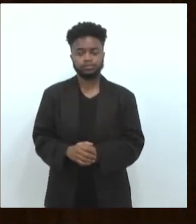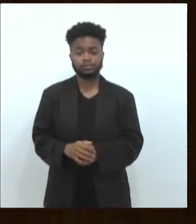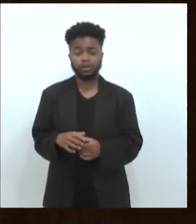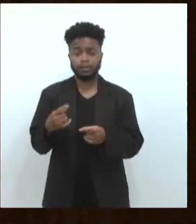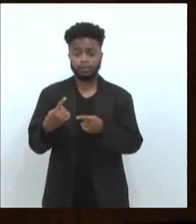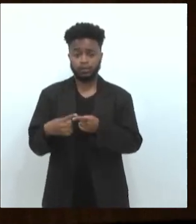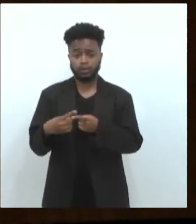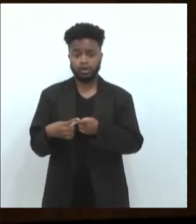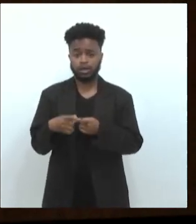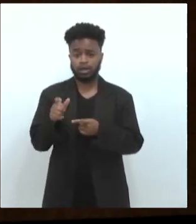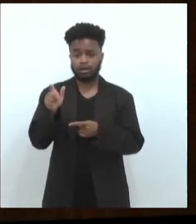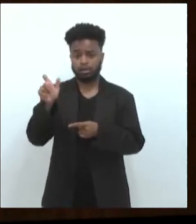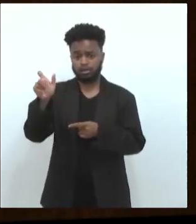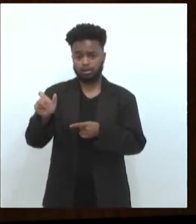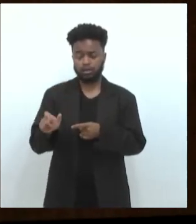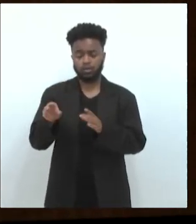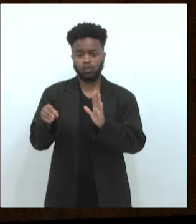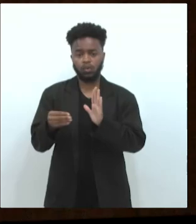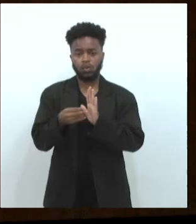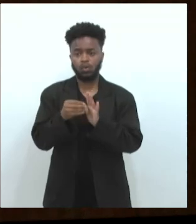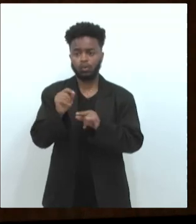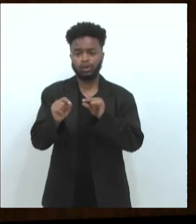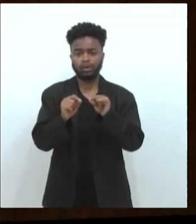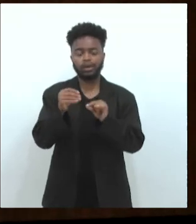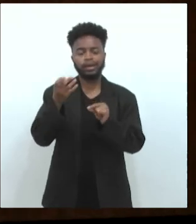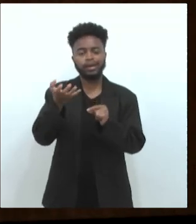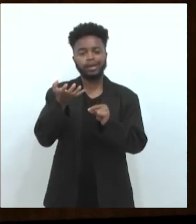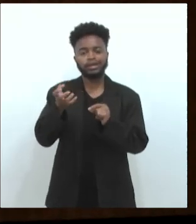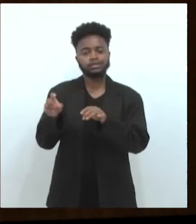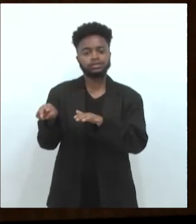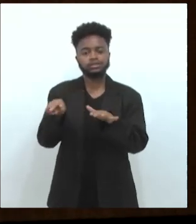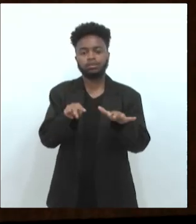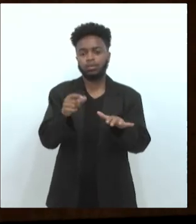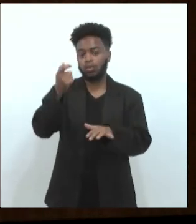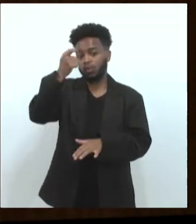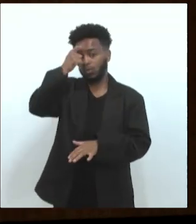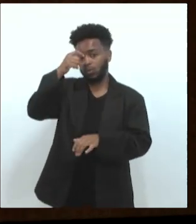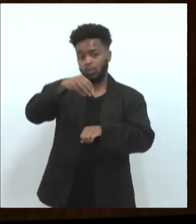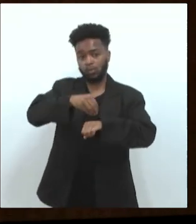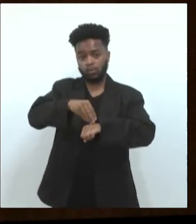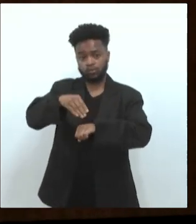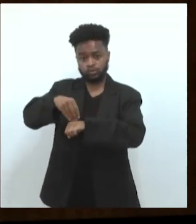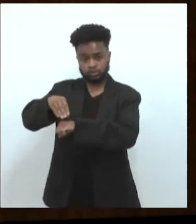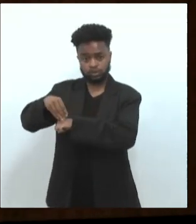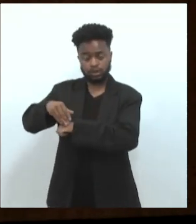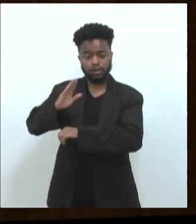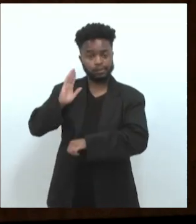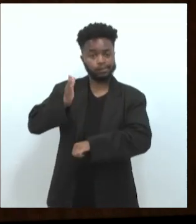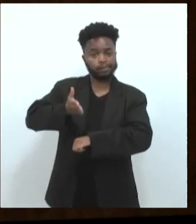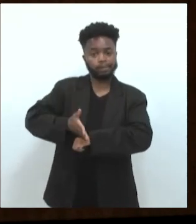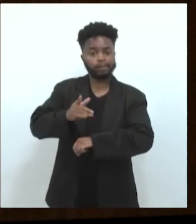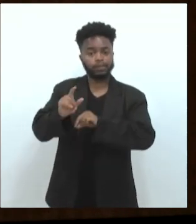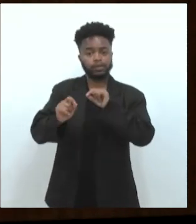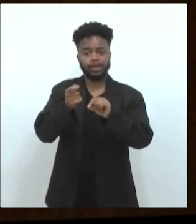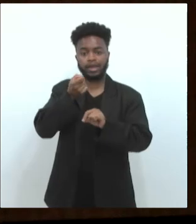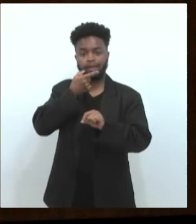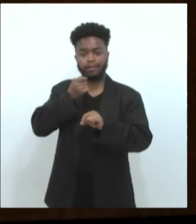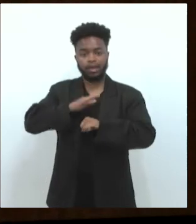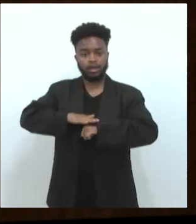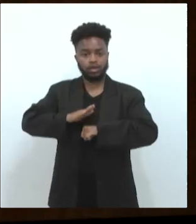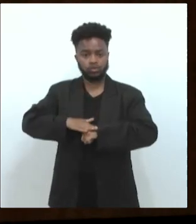ela inclui é instituir uma semana de conscientização e combate à